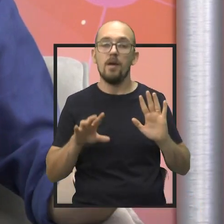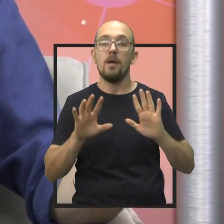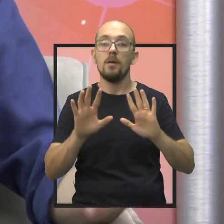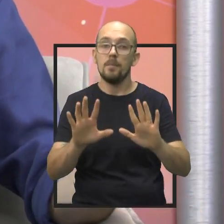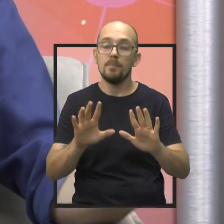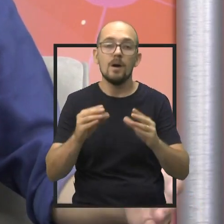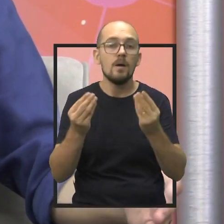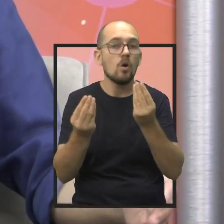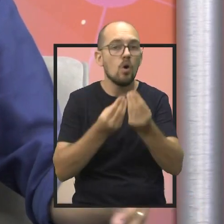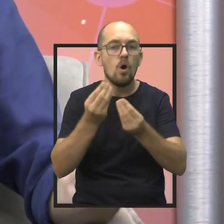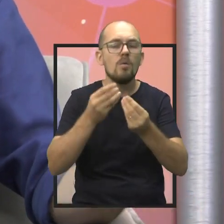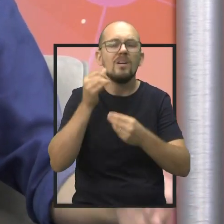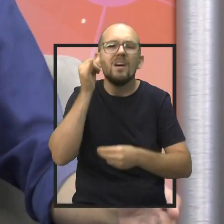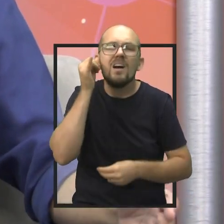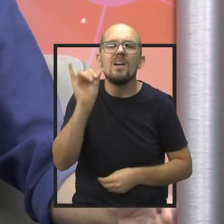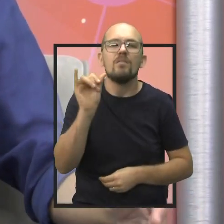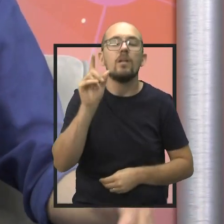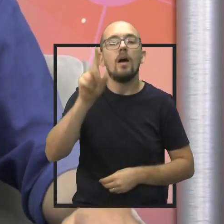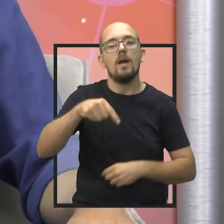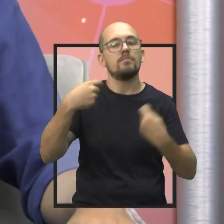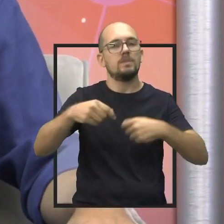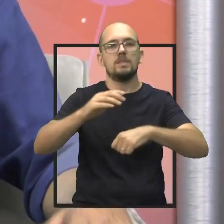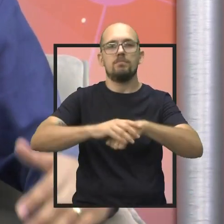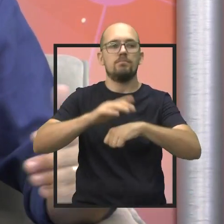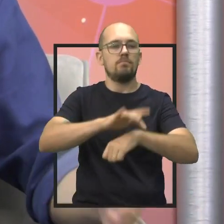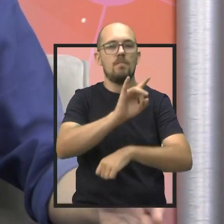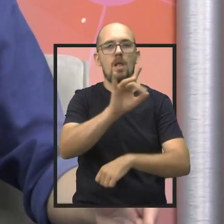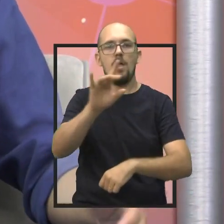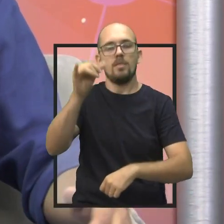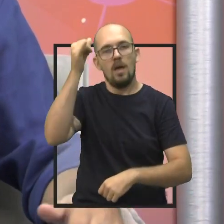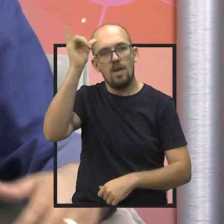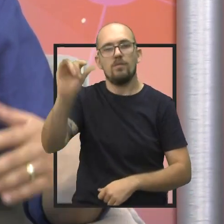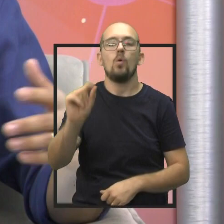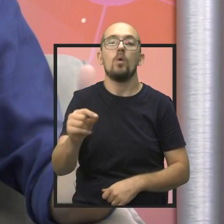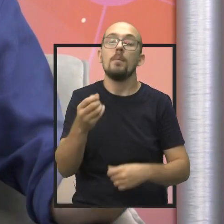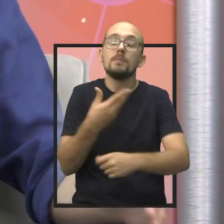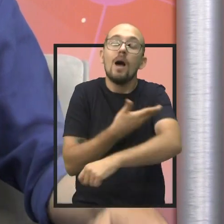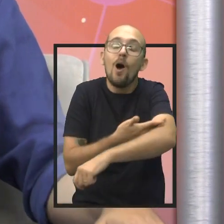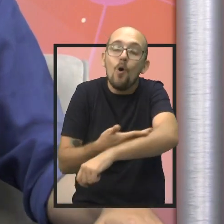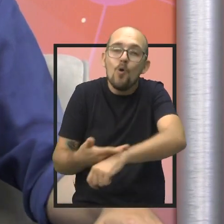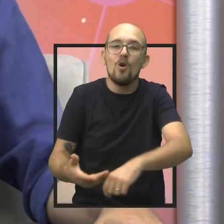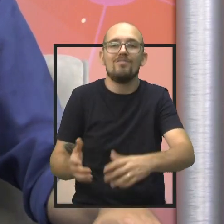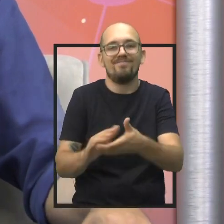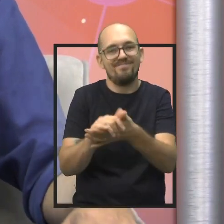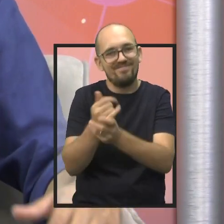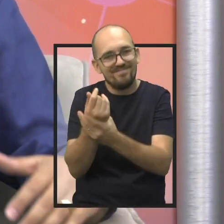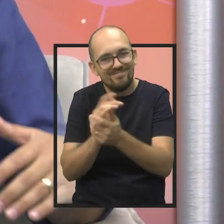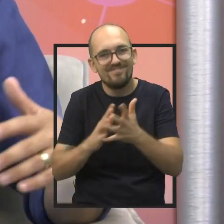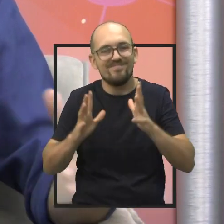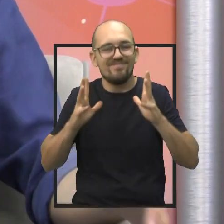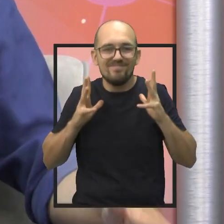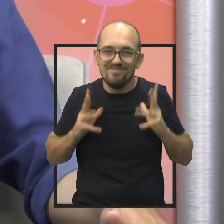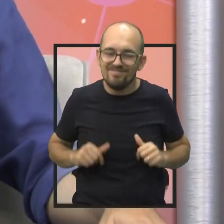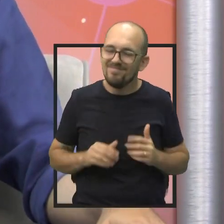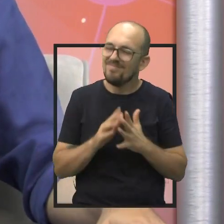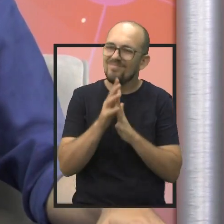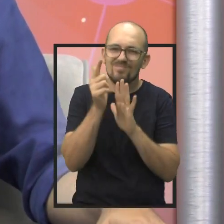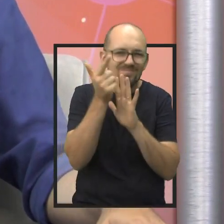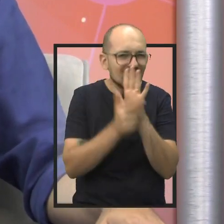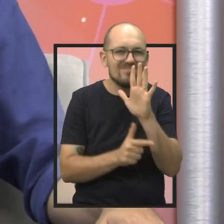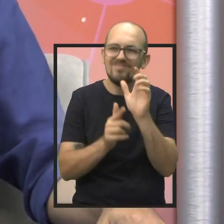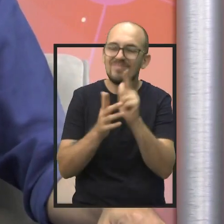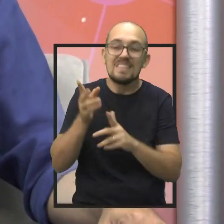prevenção é a promoção da saúde, ou seja, você ter bons hábitos de higiene, higienizar sempre as